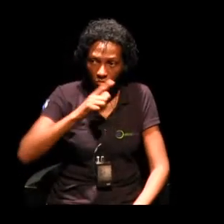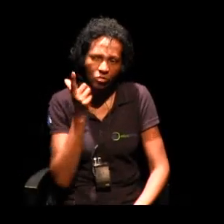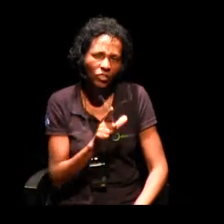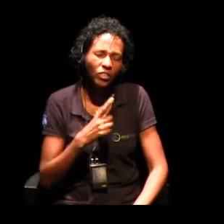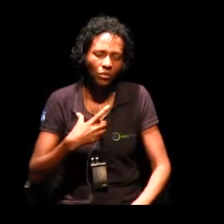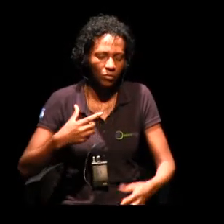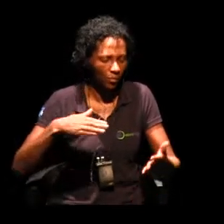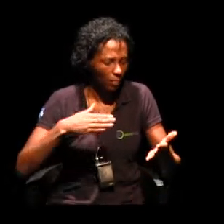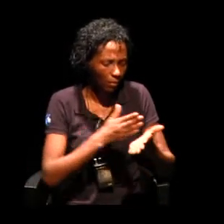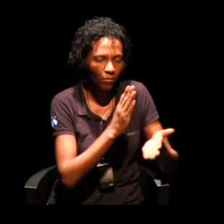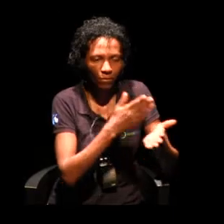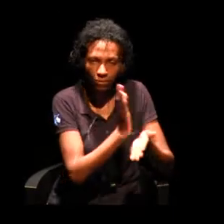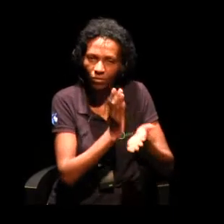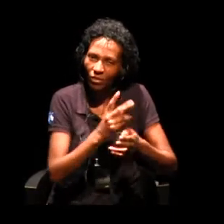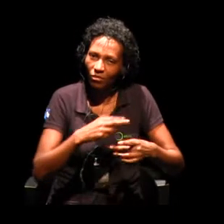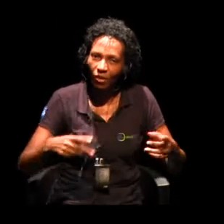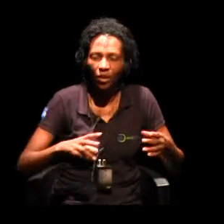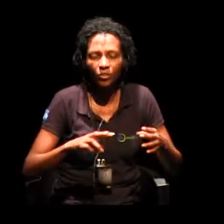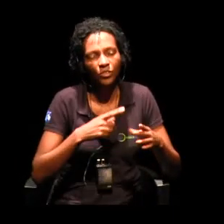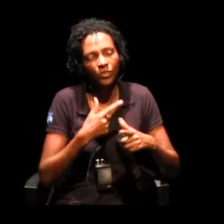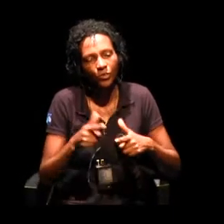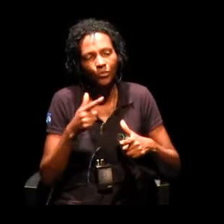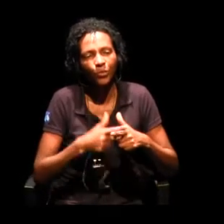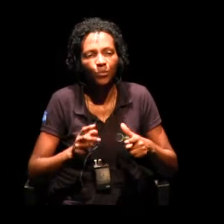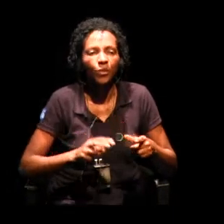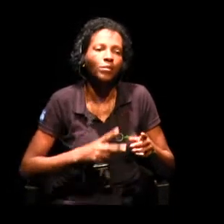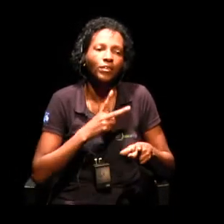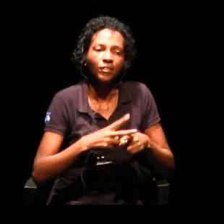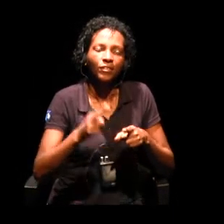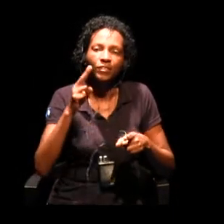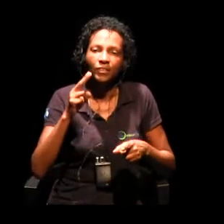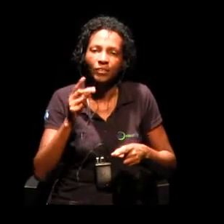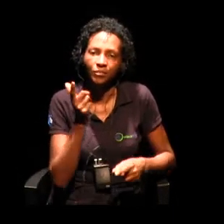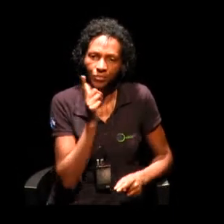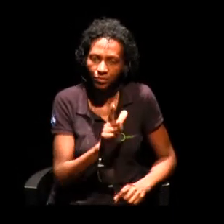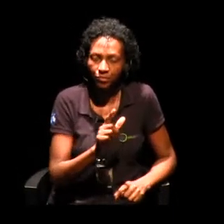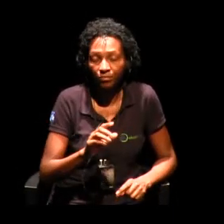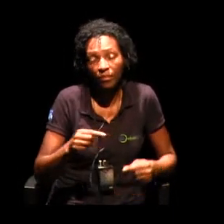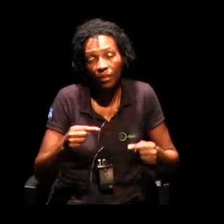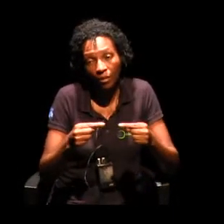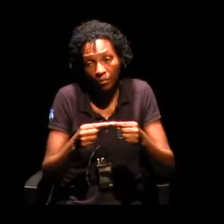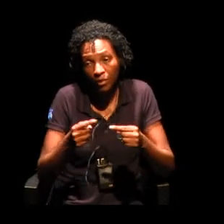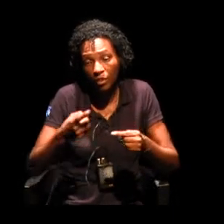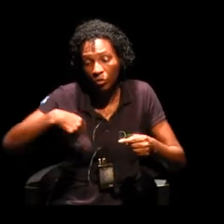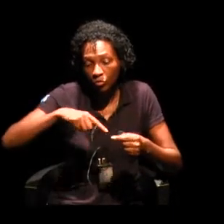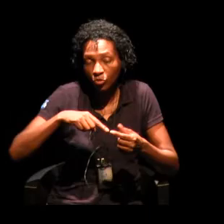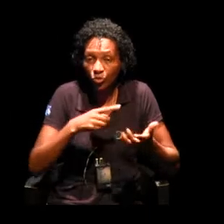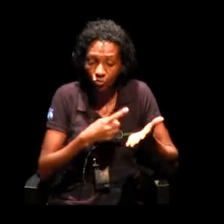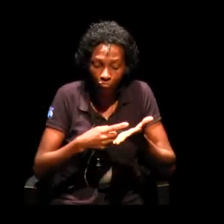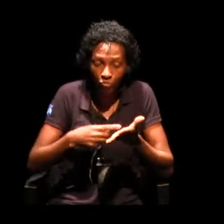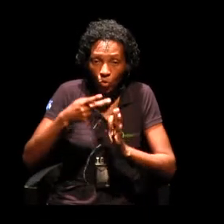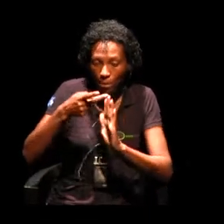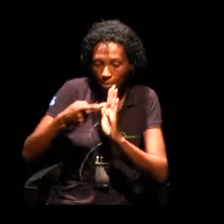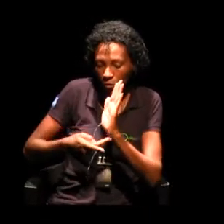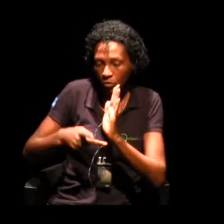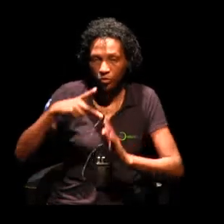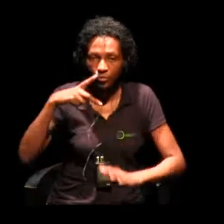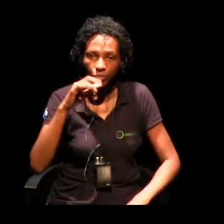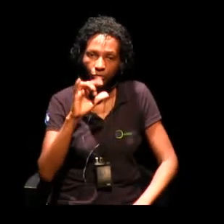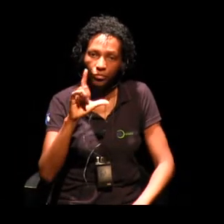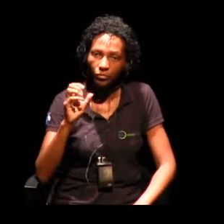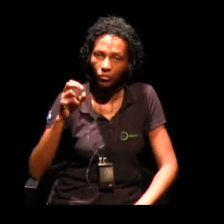Nós conseguimos passar todas essas barreiras, ultrapassar essas barreiras. E isso faz parte do